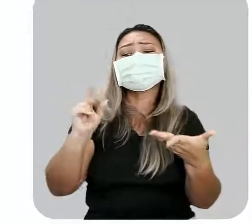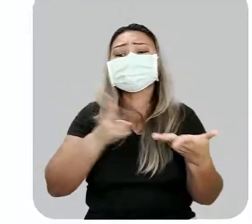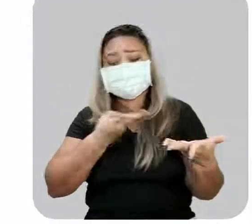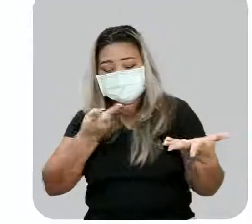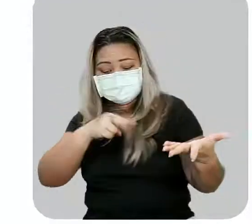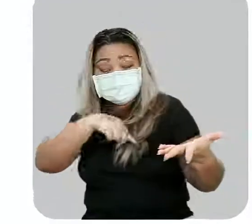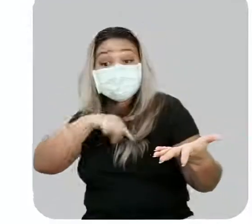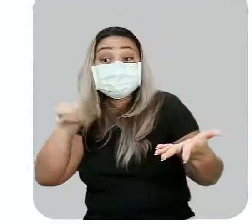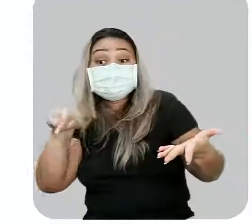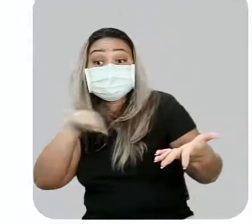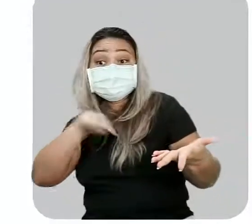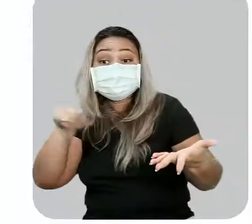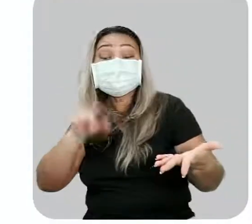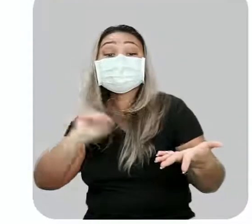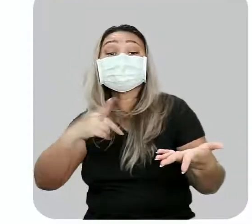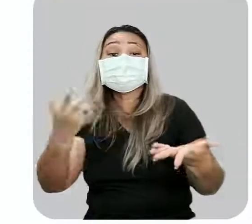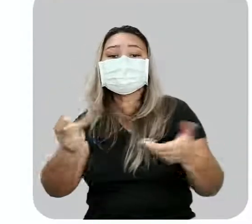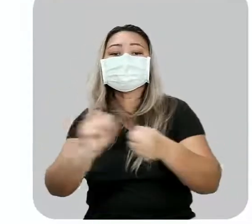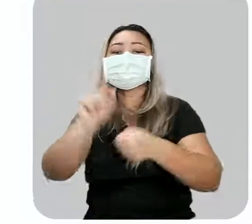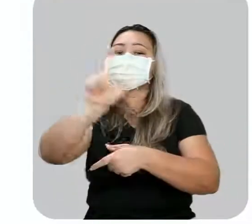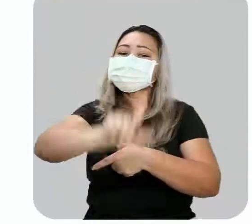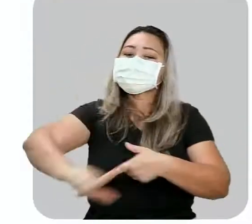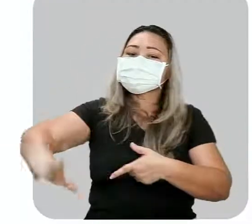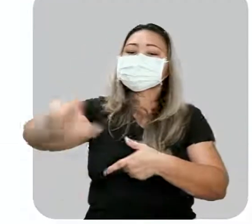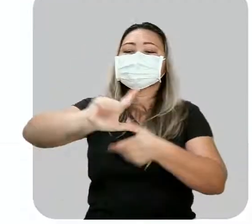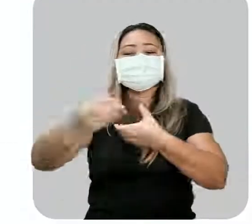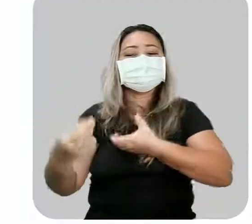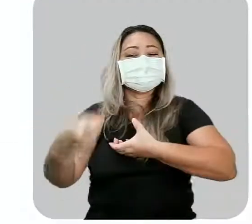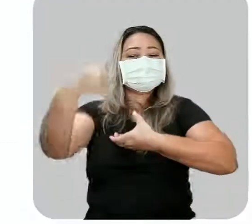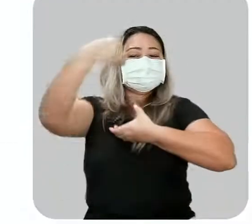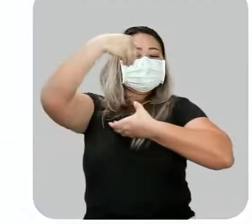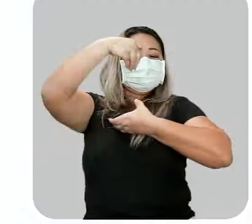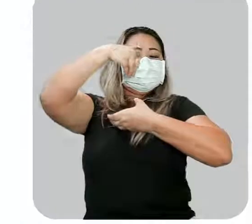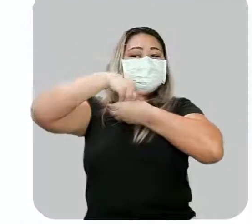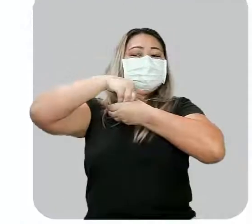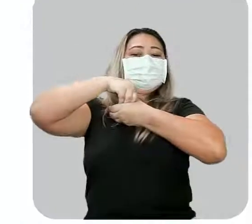uma literatura intimista, de sondagem psicológica,